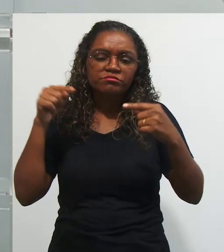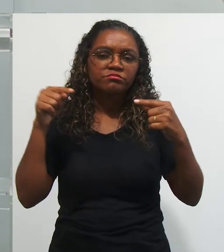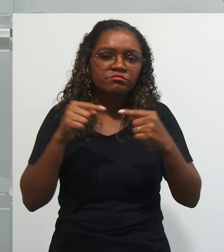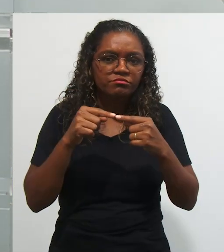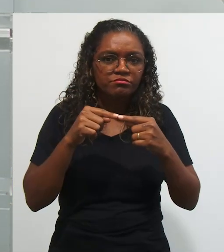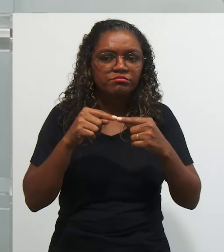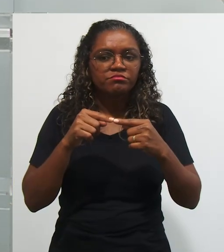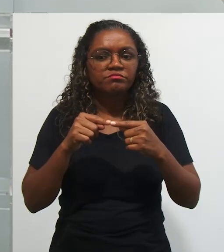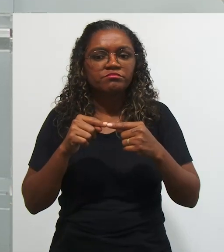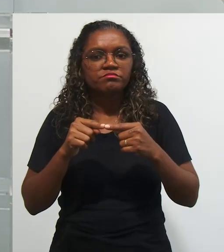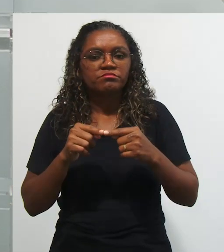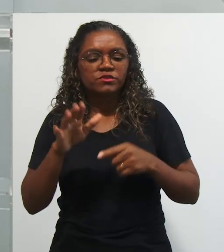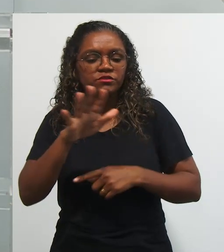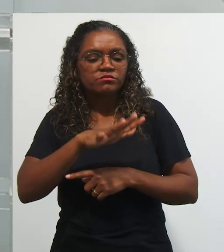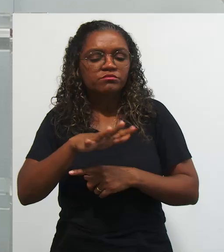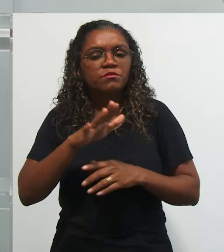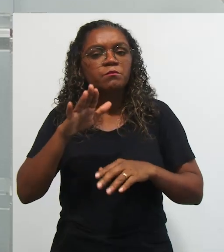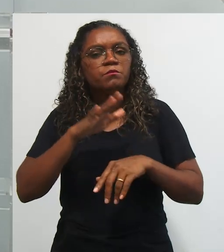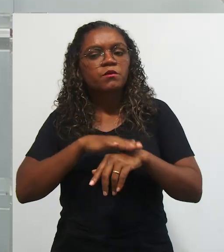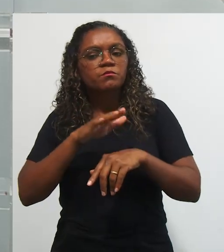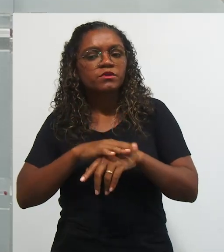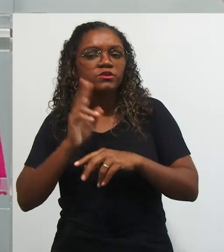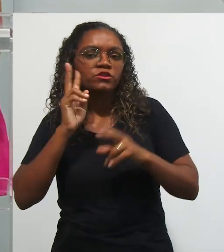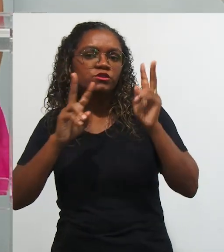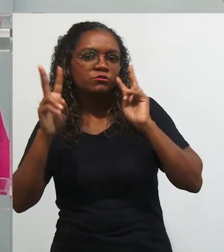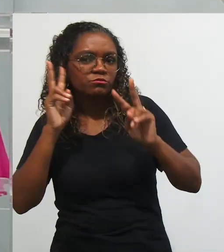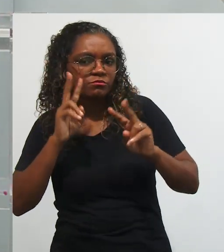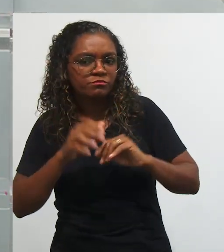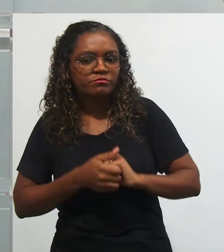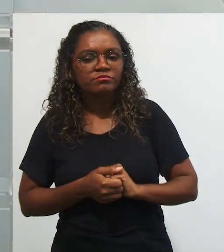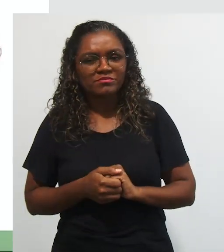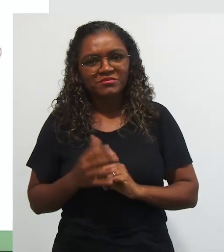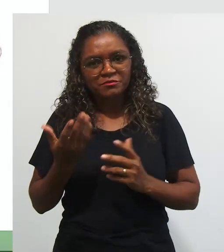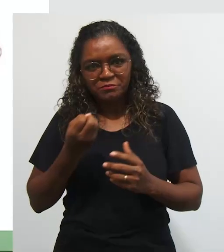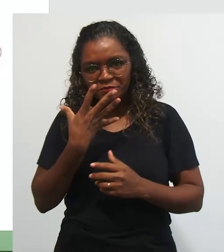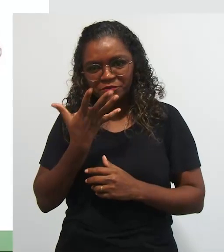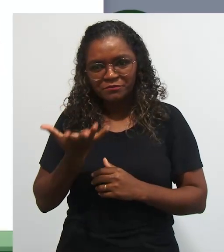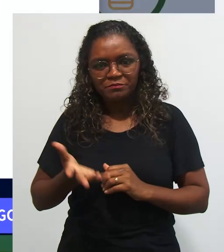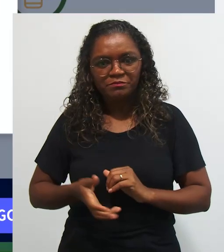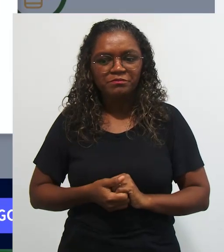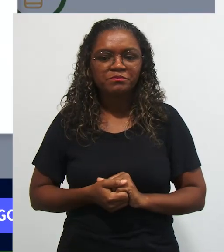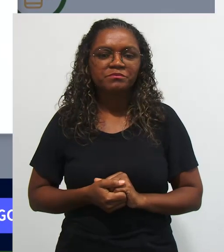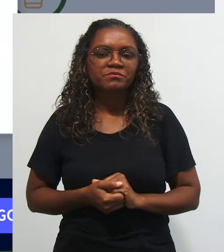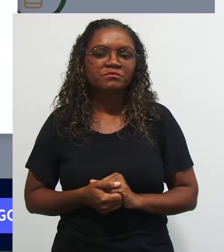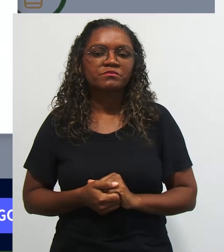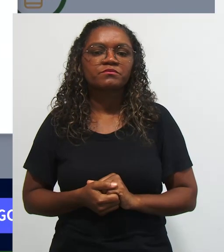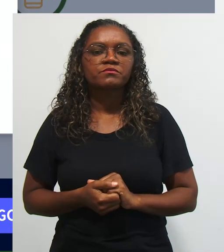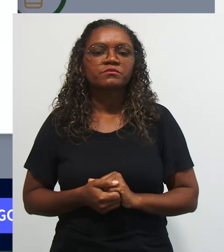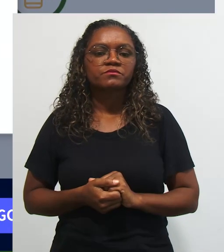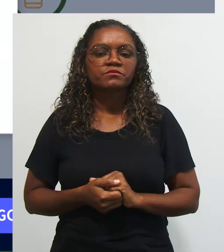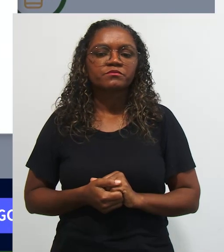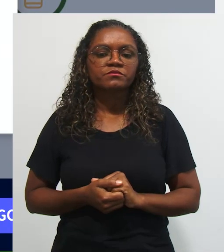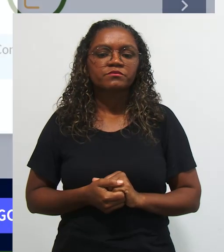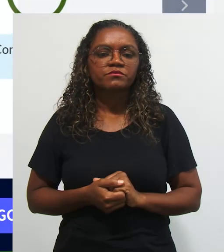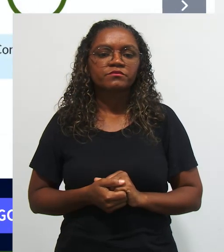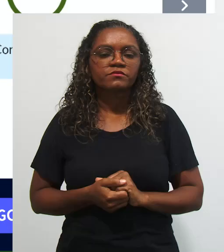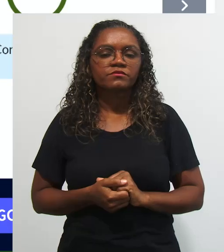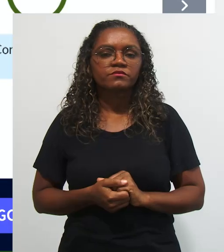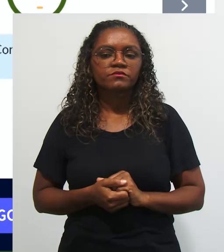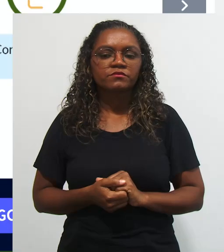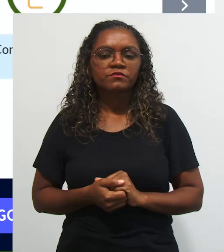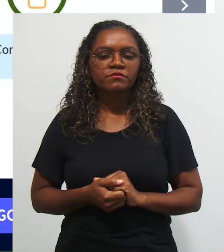eu possuí naquele momento histórico. Ai, é lindo, né? Eu fico, olha, é uma coisa linda, é uma coisa maravilhosa, a gente fica inspirado com essas